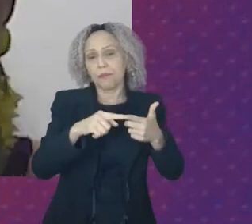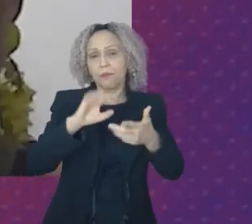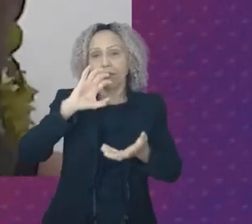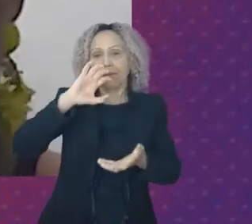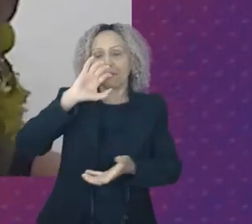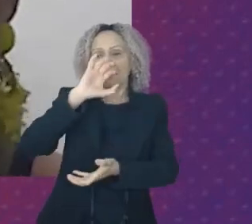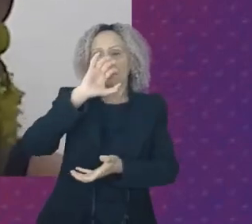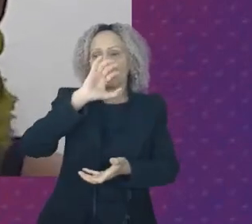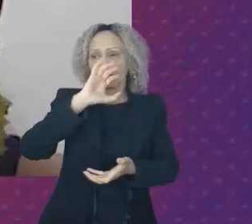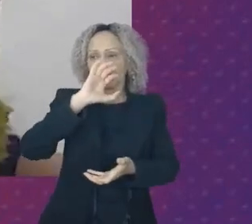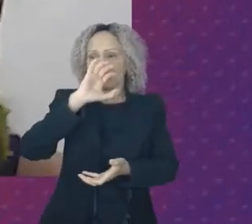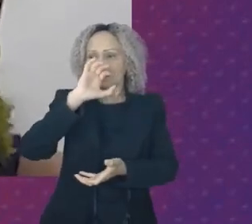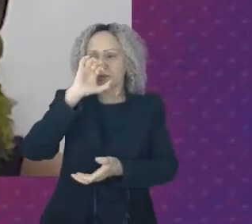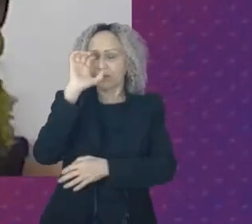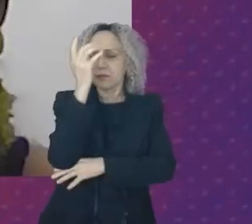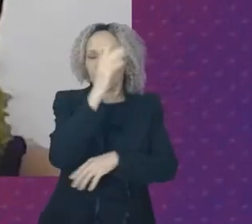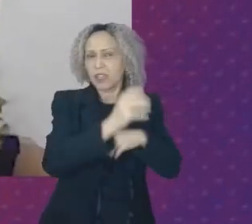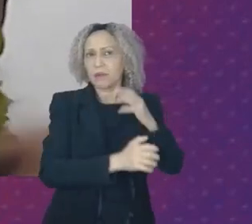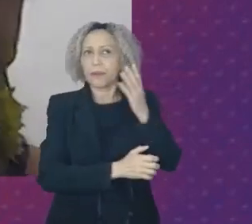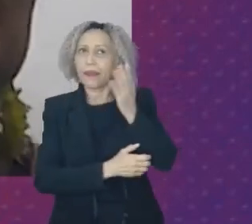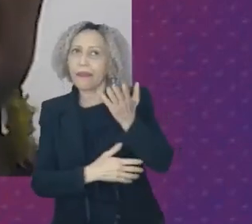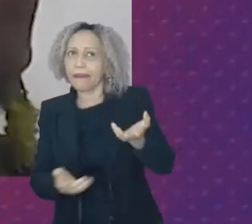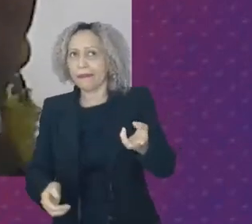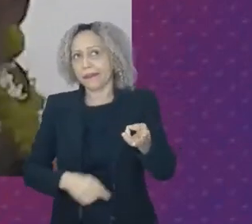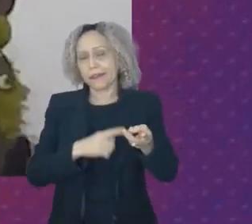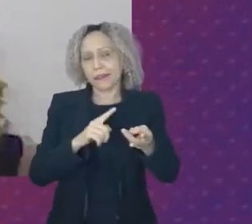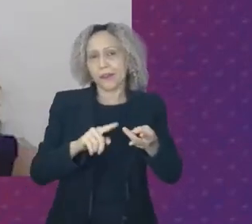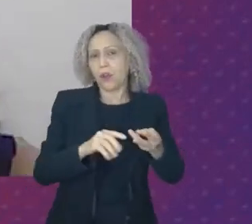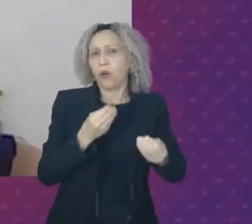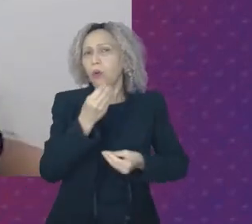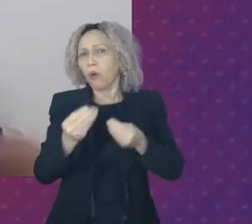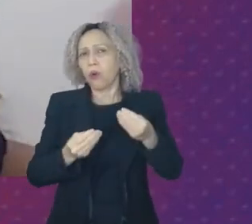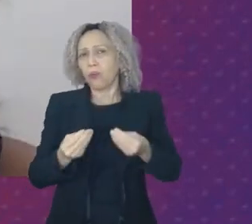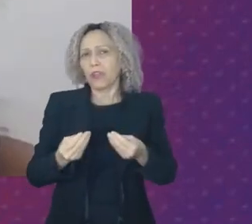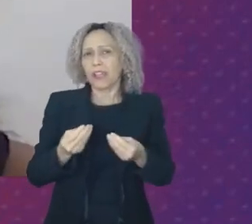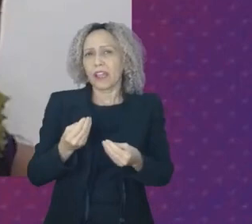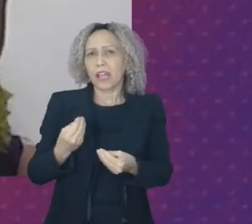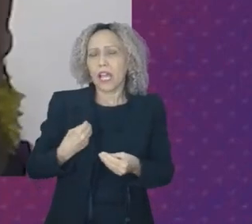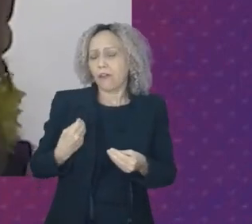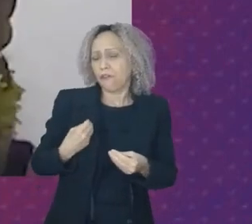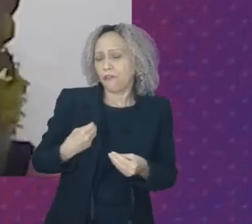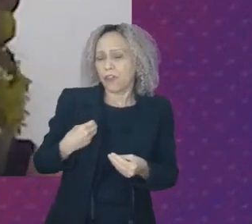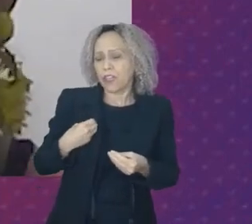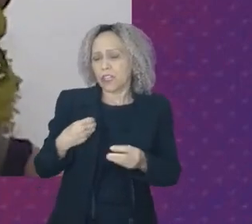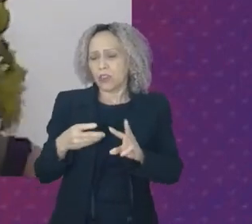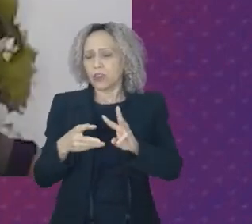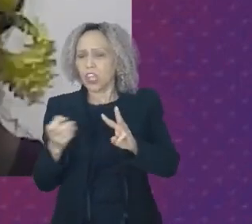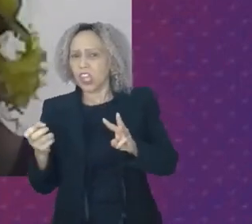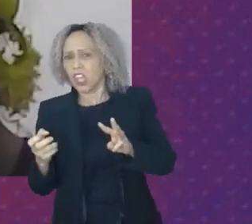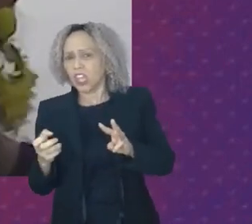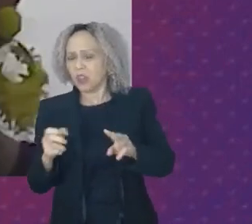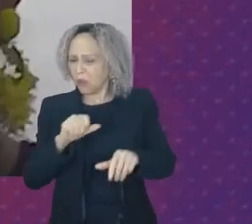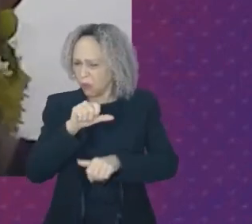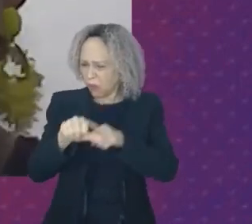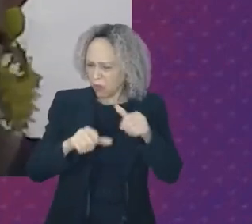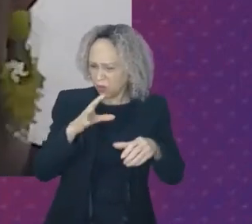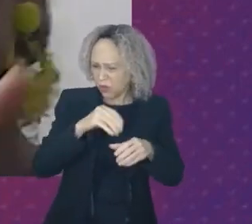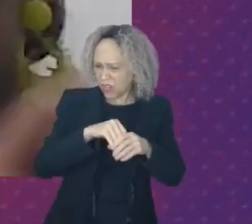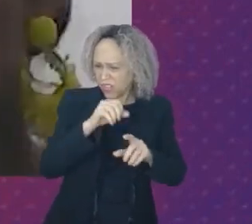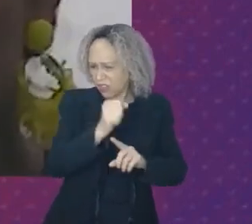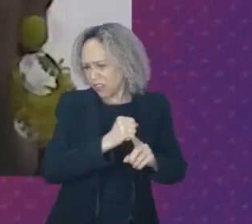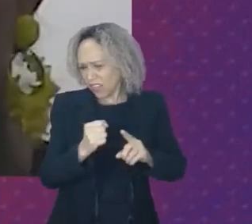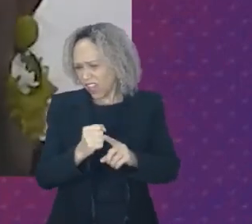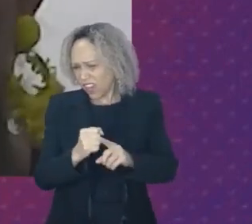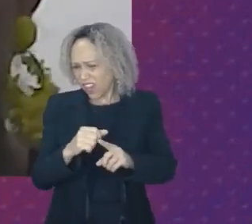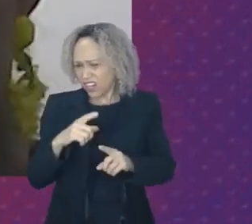a configuração da sociedade, de como existem indígenas urbanos, como é que a gente vai fazer essa abordagem?